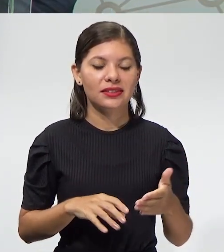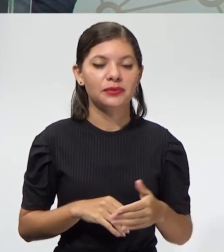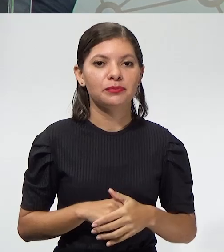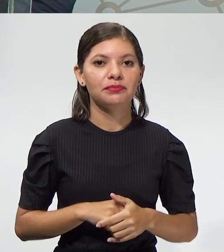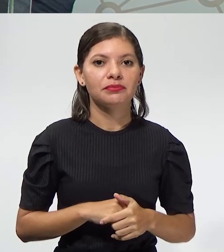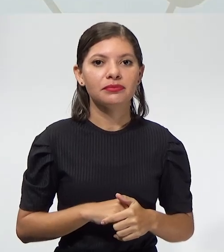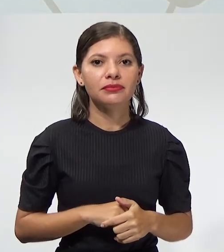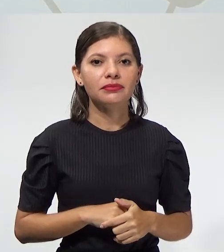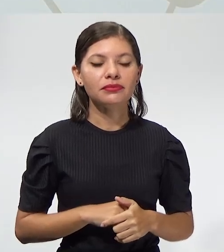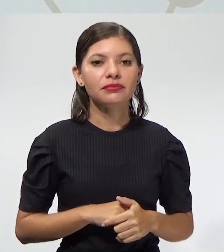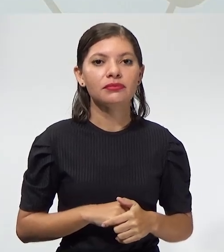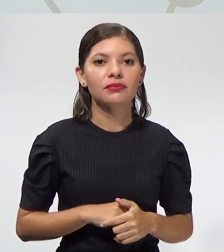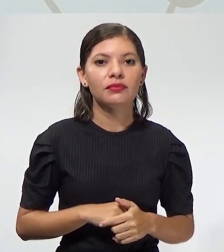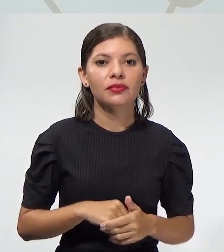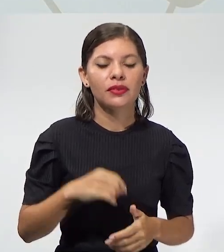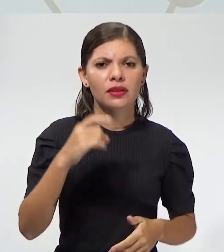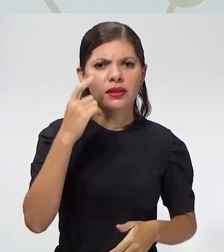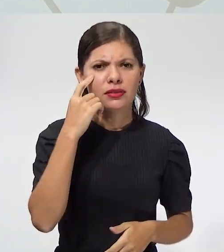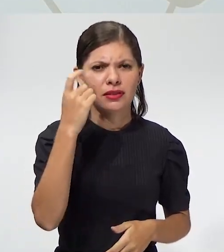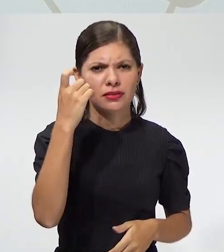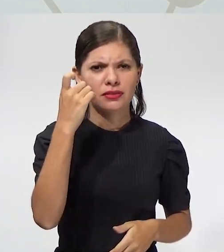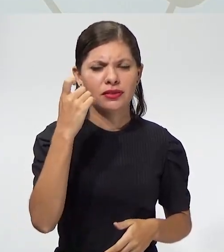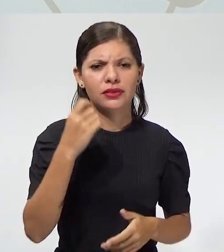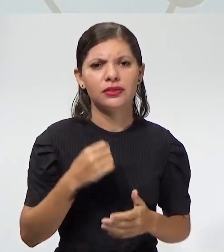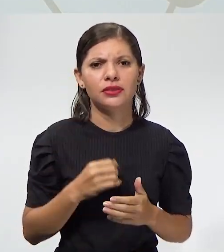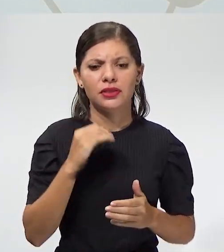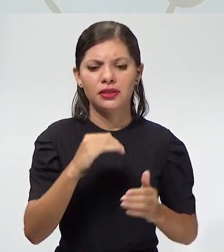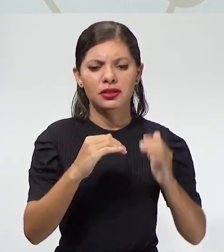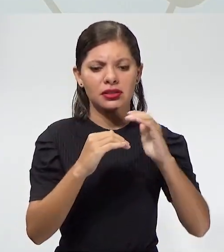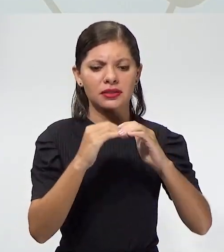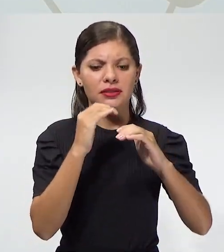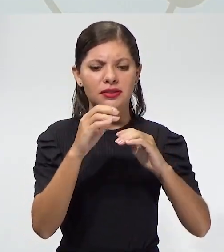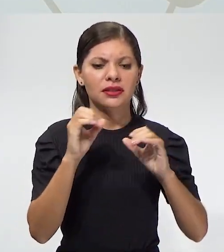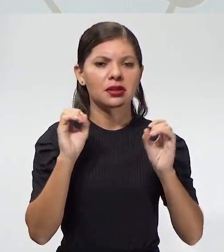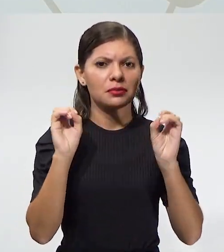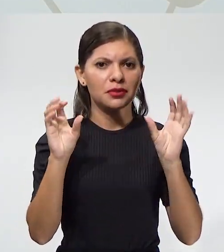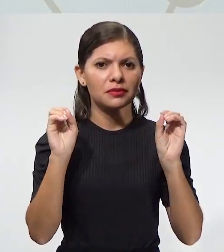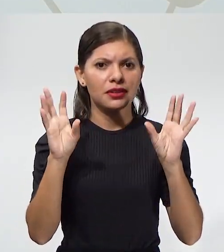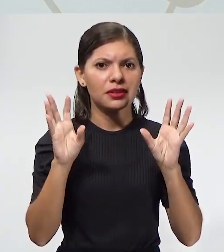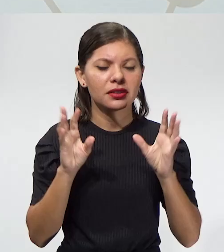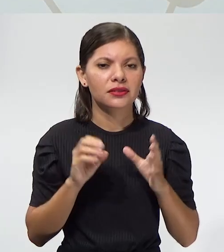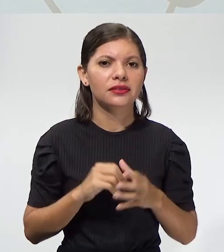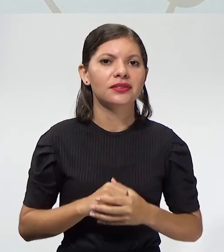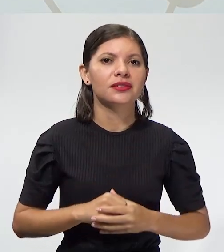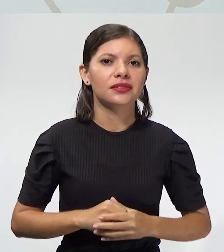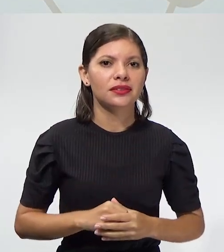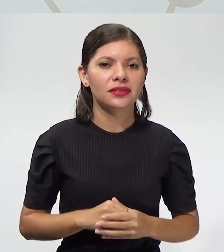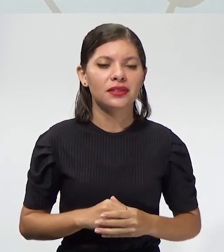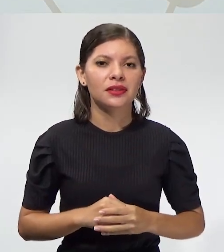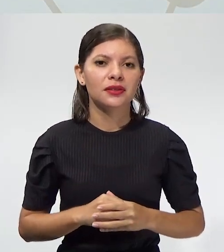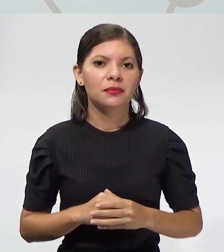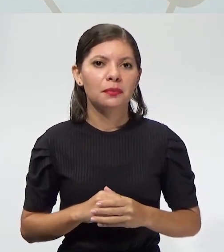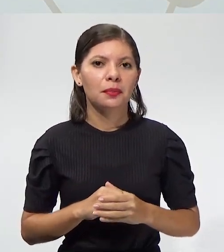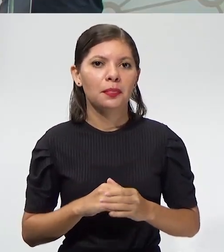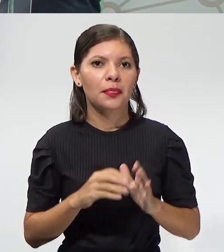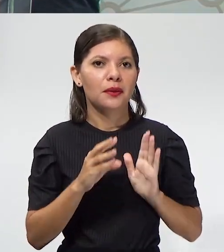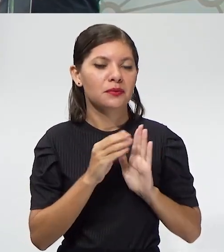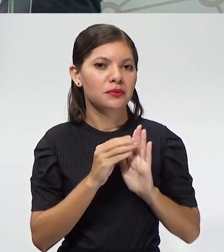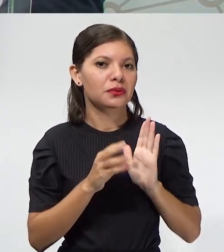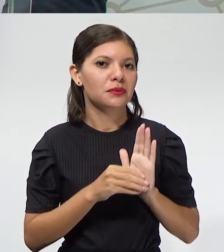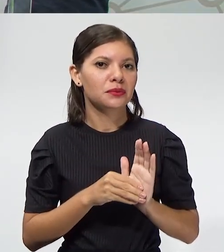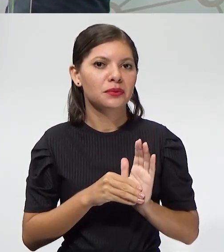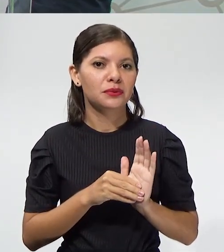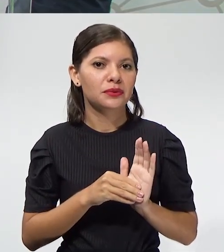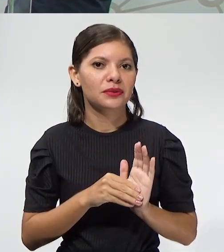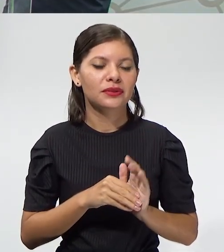professora comentou na hierarquização, né, que é não dar privilégios a algum componente. A gente sempre